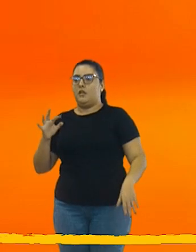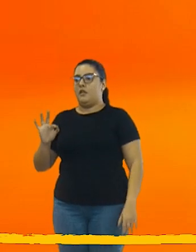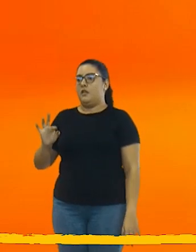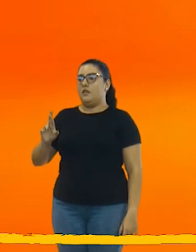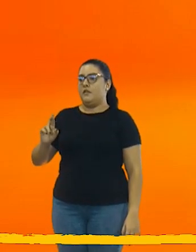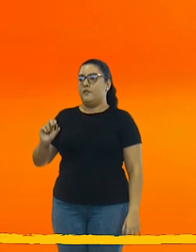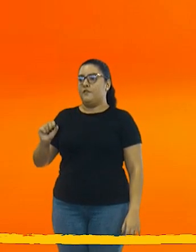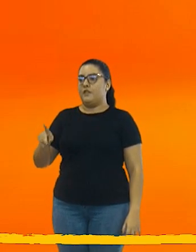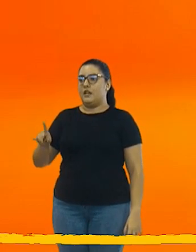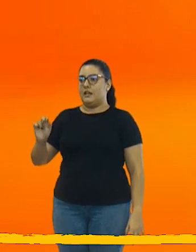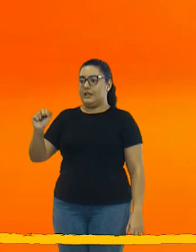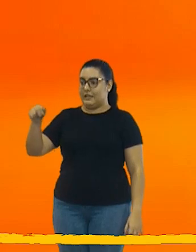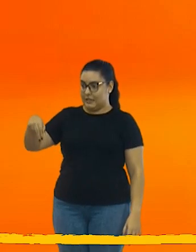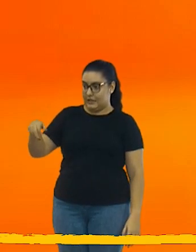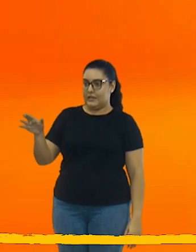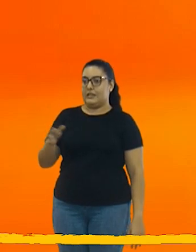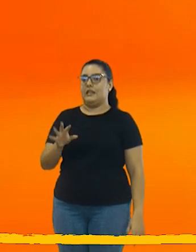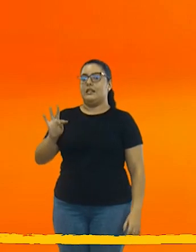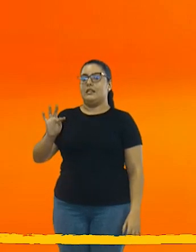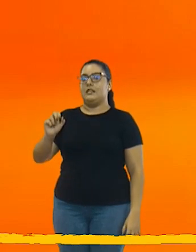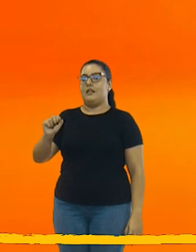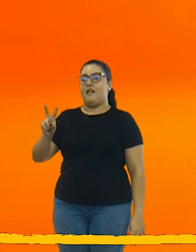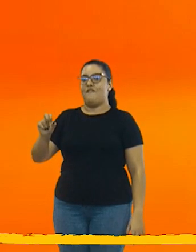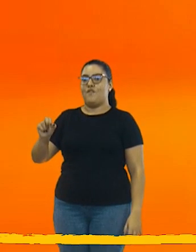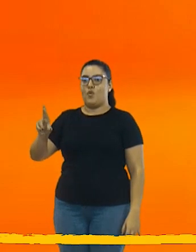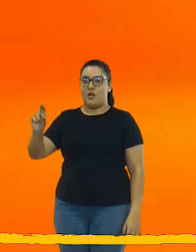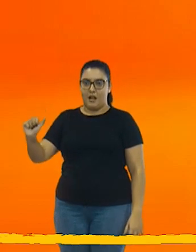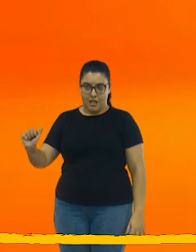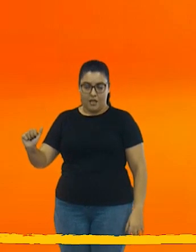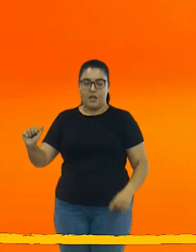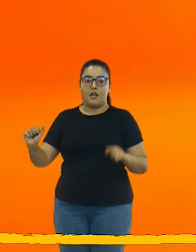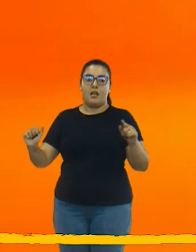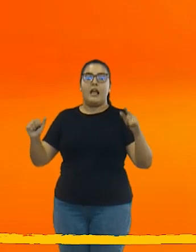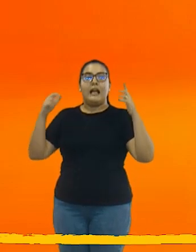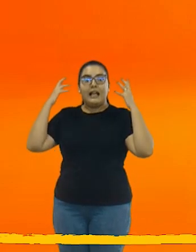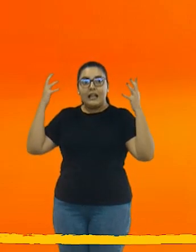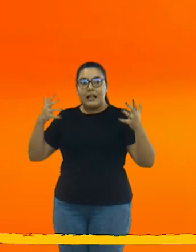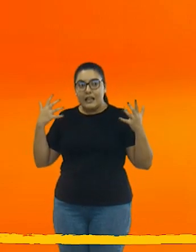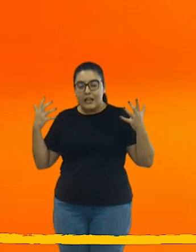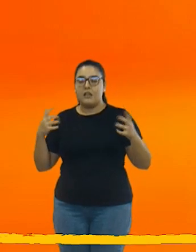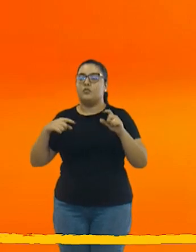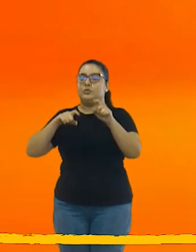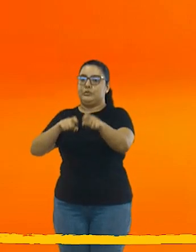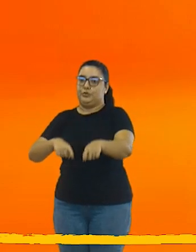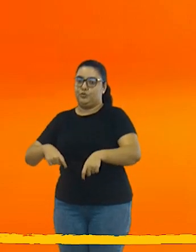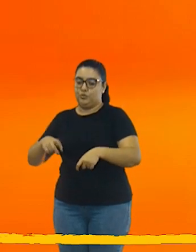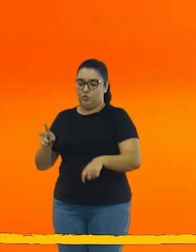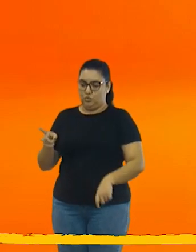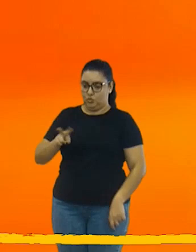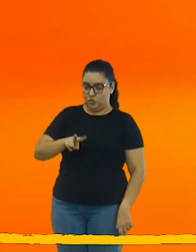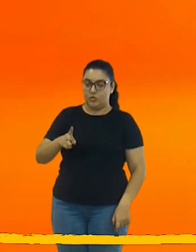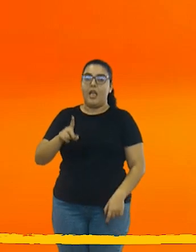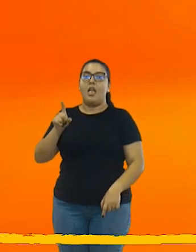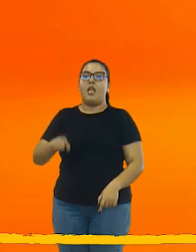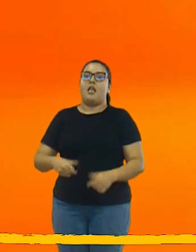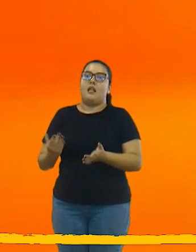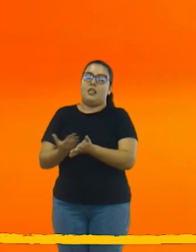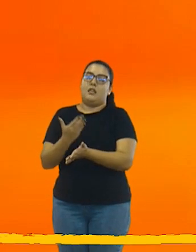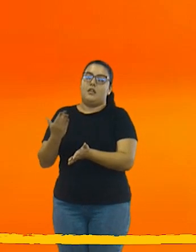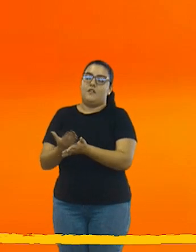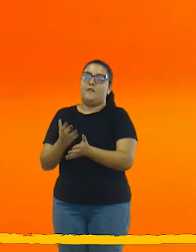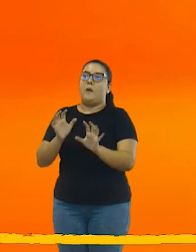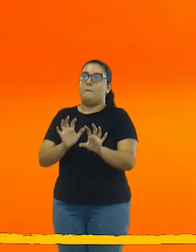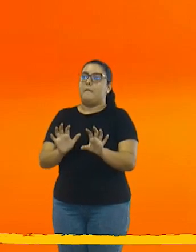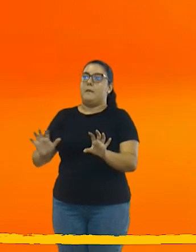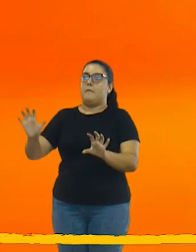Franklin Távora. O Cabeleira e o Sertanejo são duas obras do